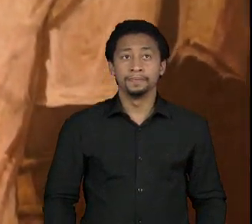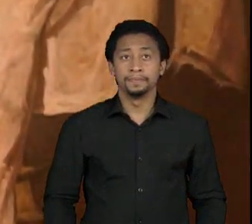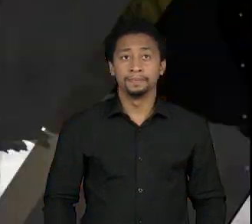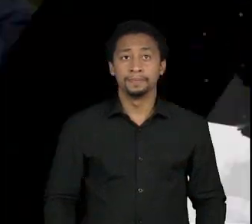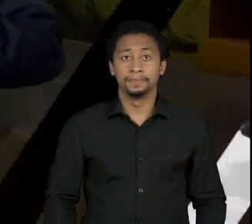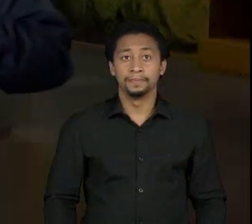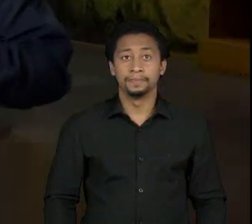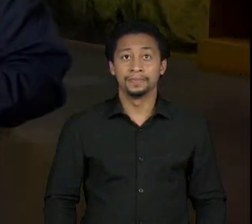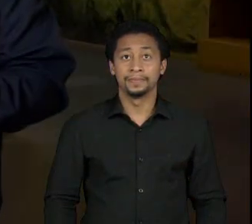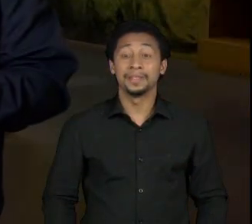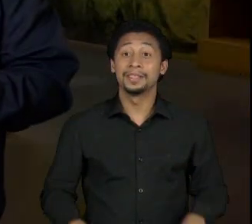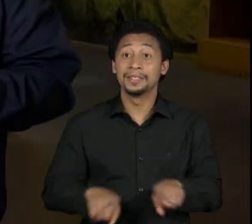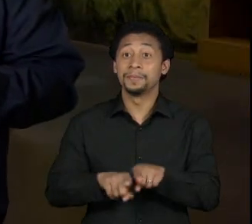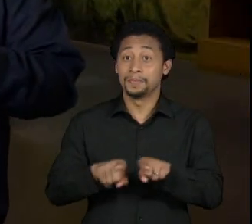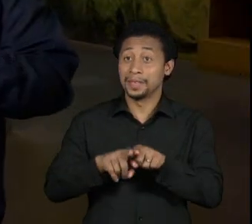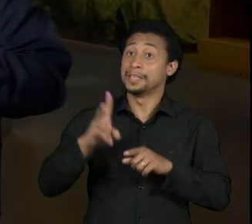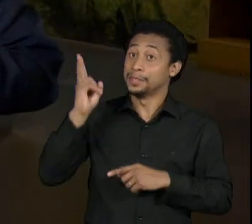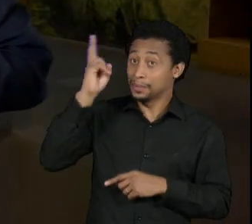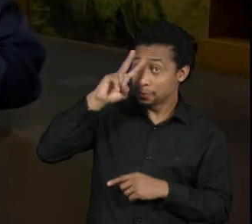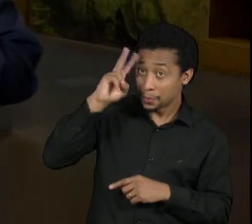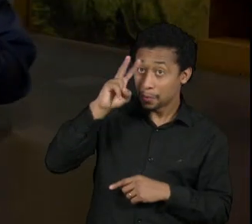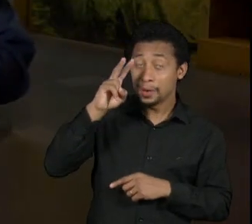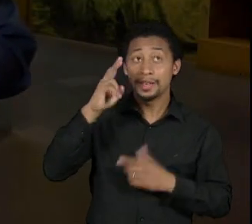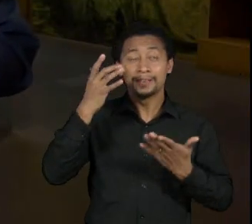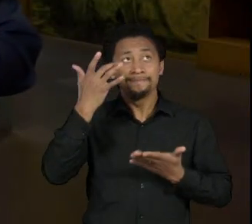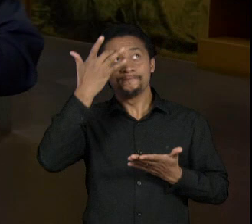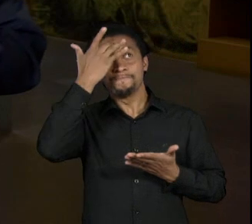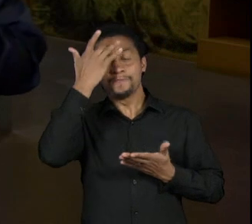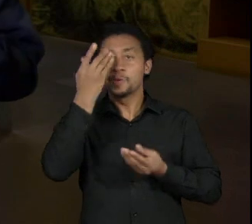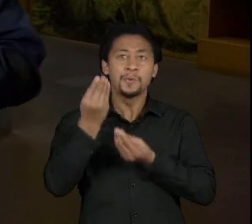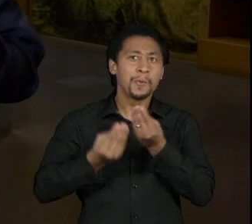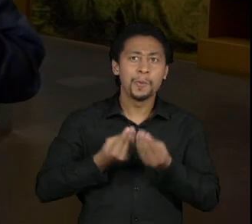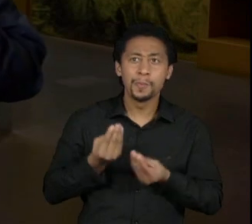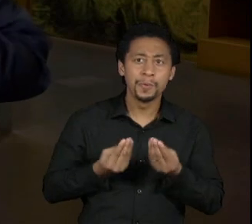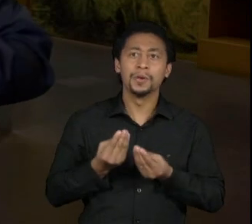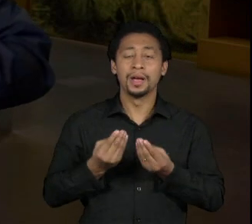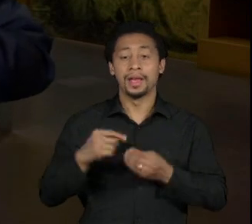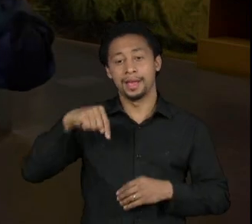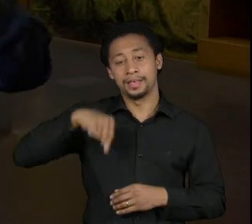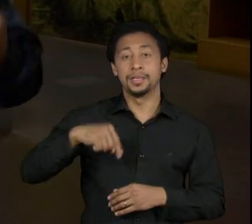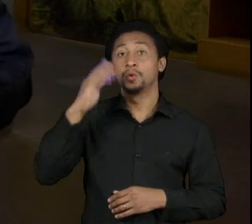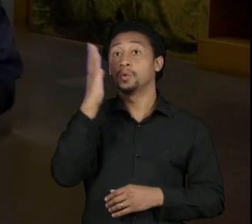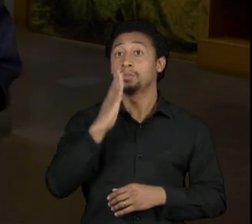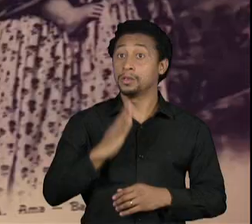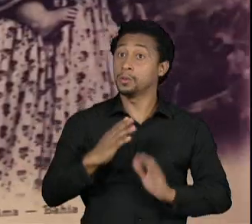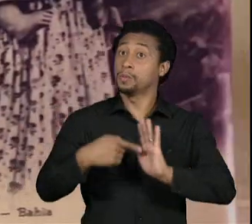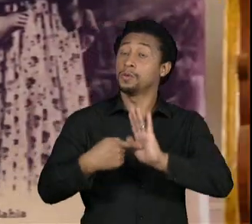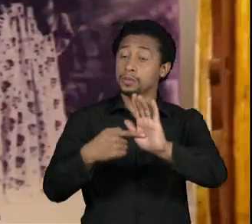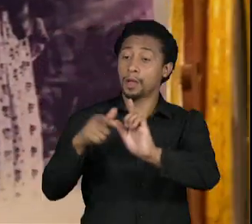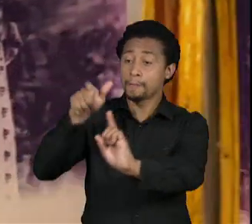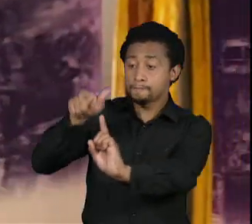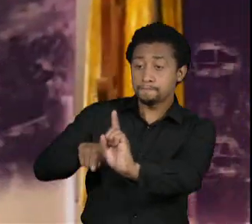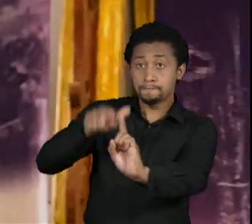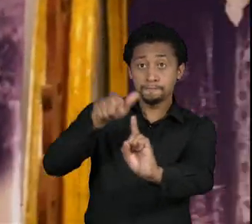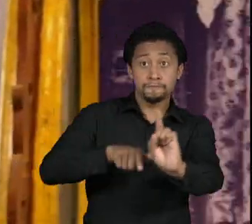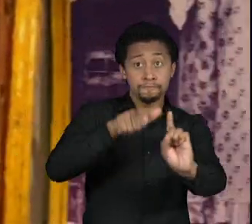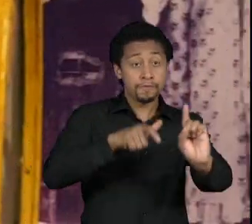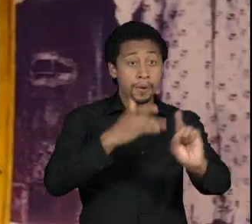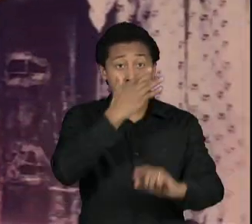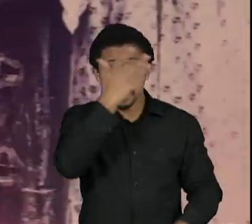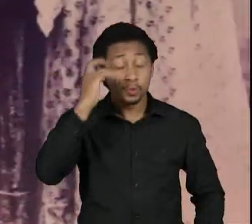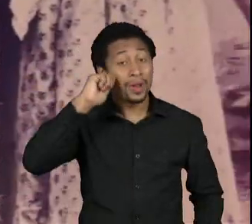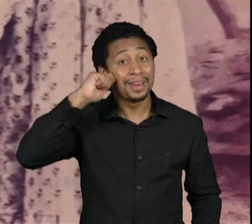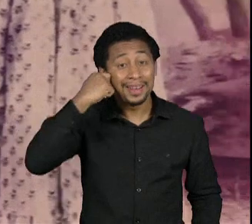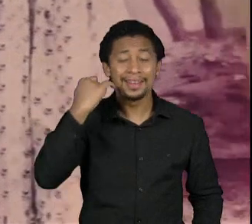Tem o núcleo de História e Memória, que é um núcleo para pensar o Brasil a partir de figuras negras que se destacaram em nossa história,